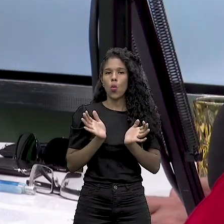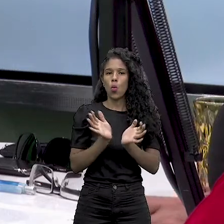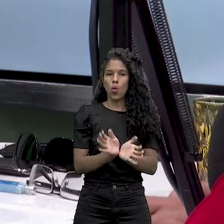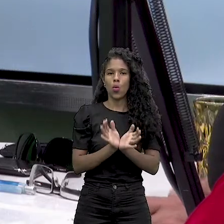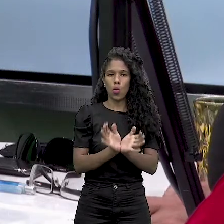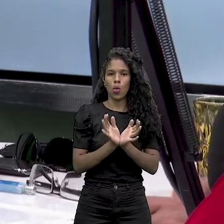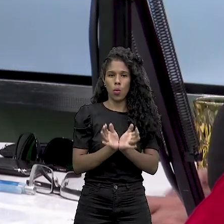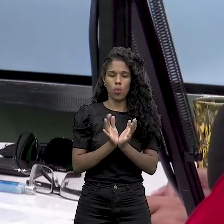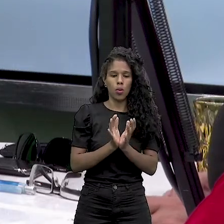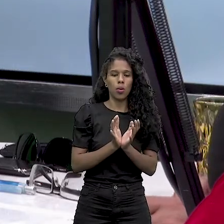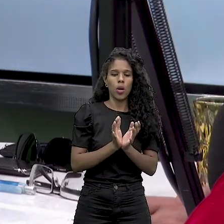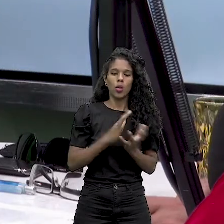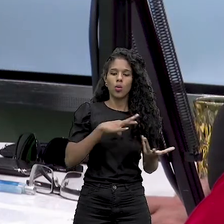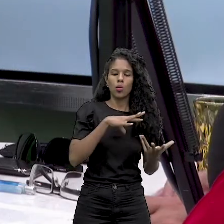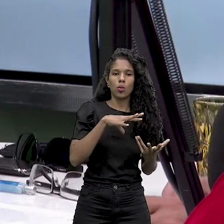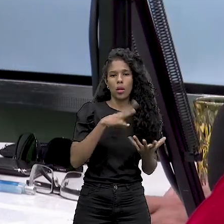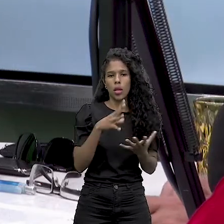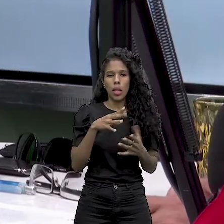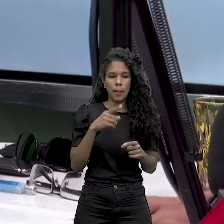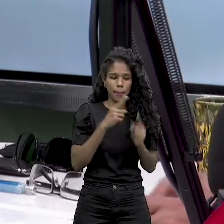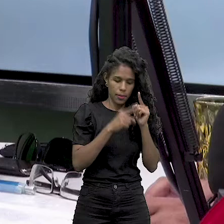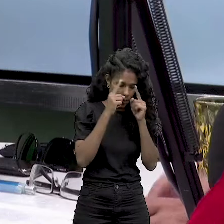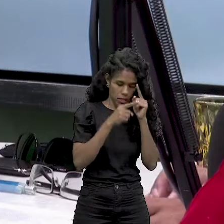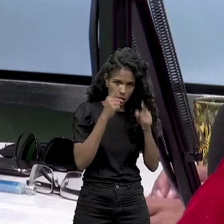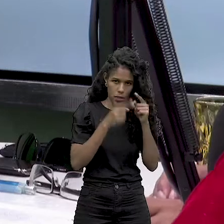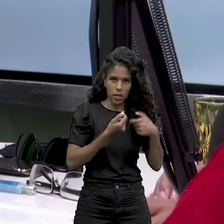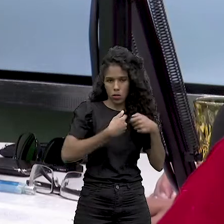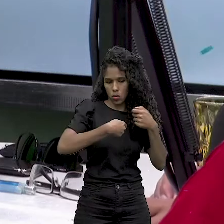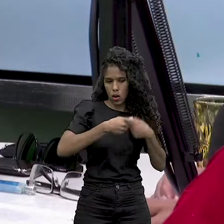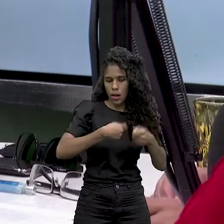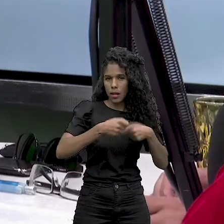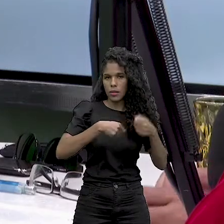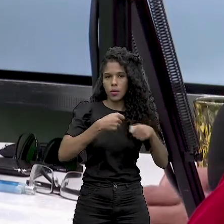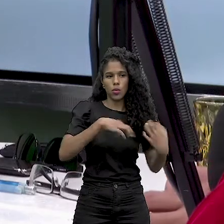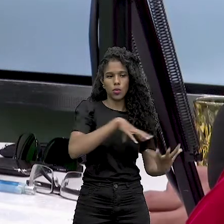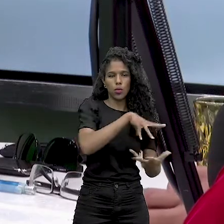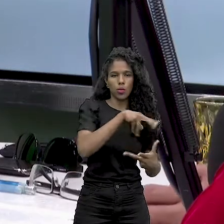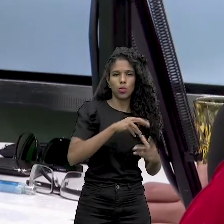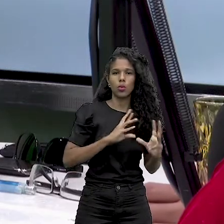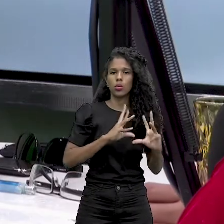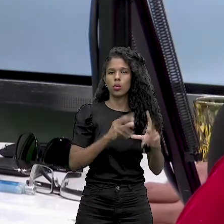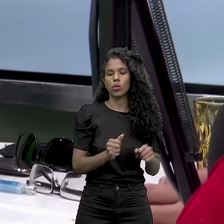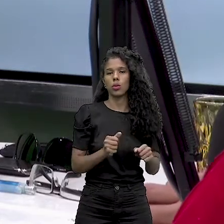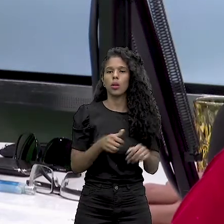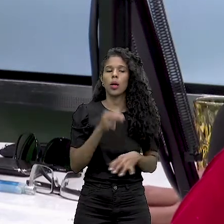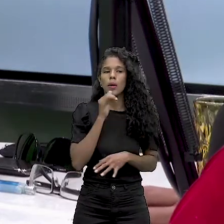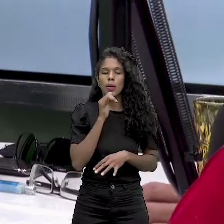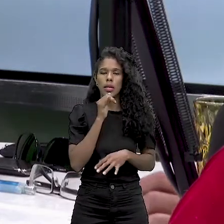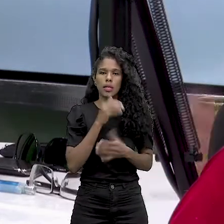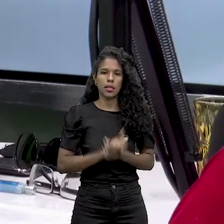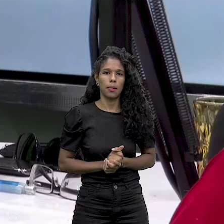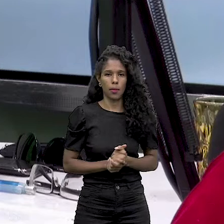os Estados Unidos foi para outro lugar, foi espalhando, exatamente porque existe essa circulação de pessoas e